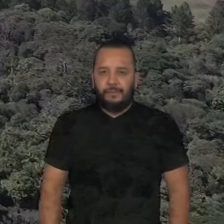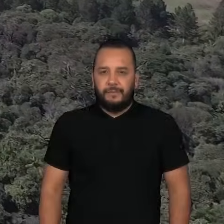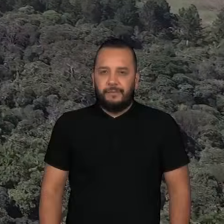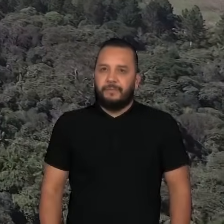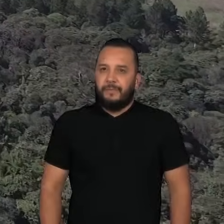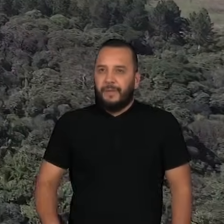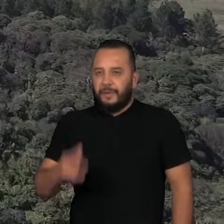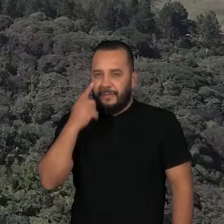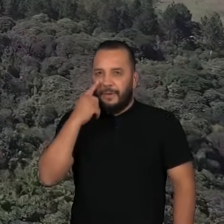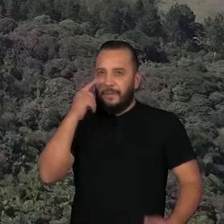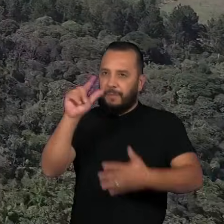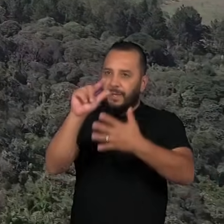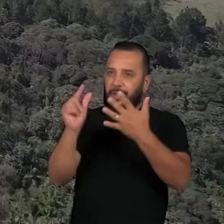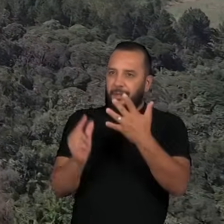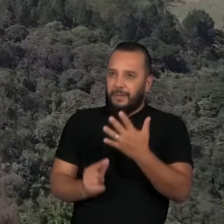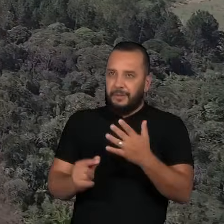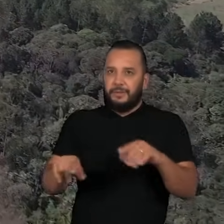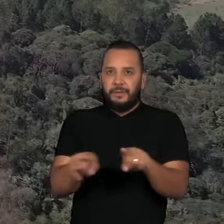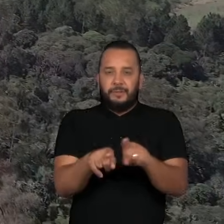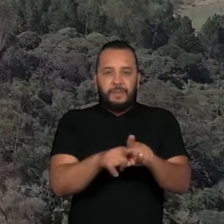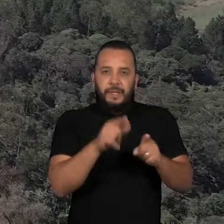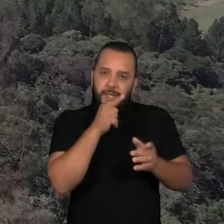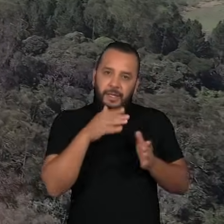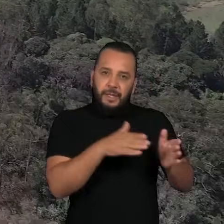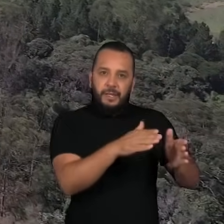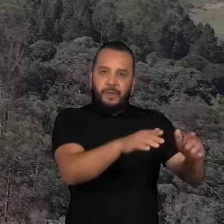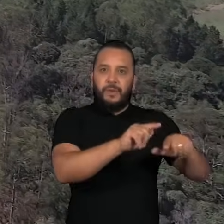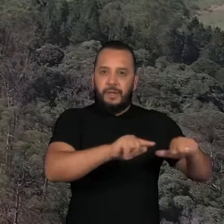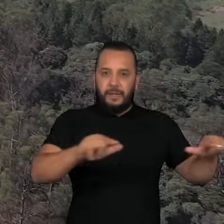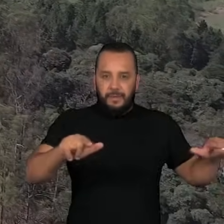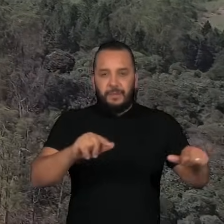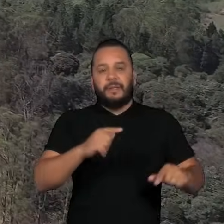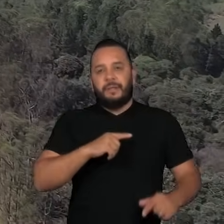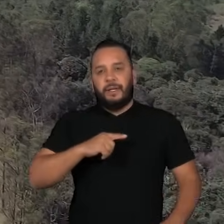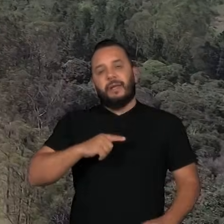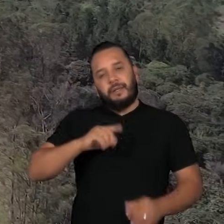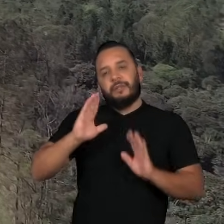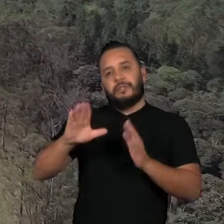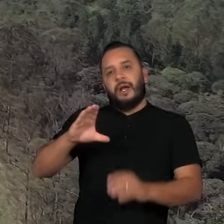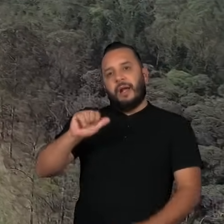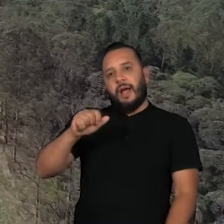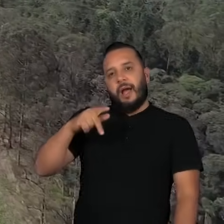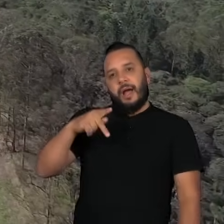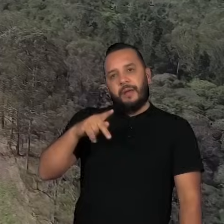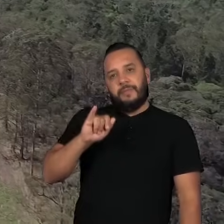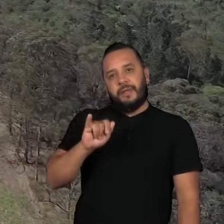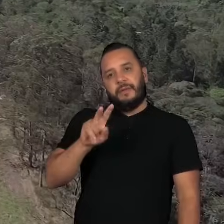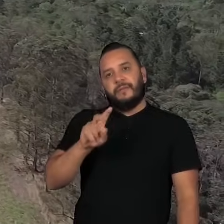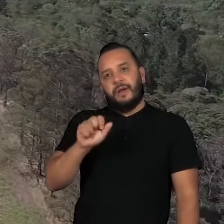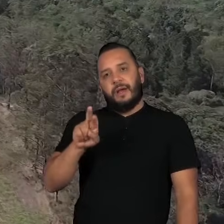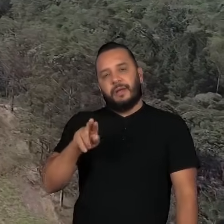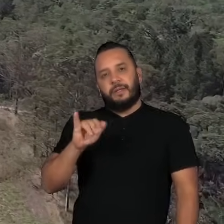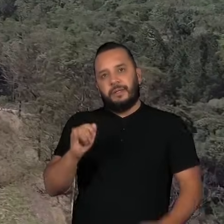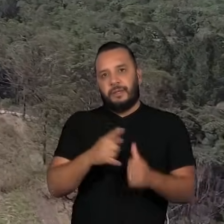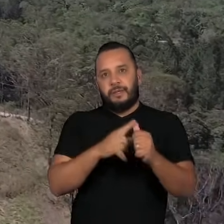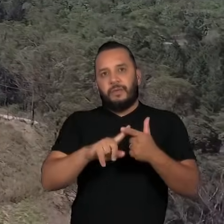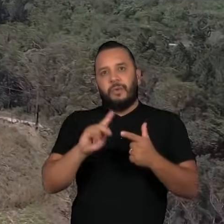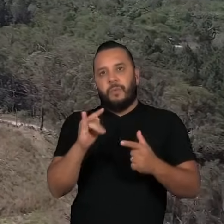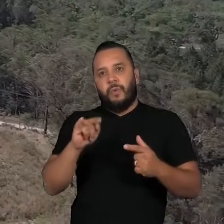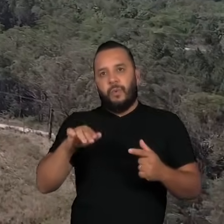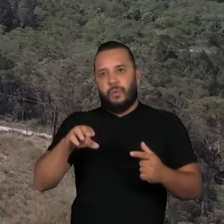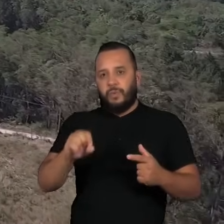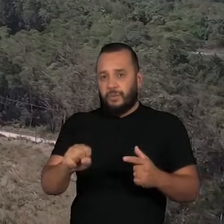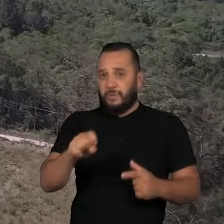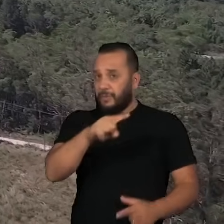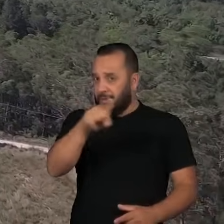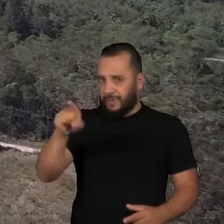Remanescentes de Mata Atlântica e rios de água limpa, como o Capivari e o Monos. As imagens surpreendem quem não conhece bem